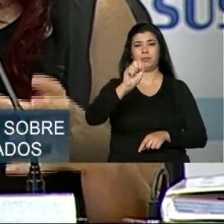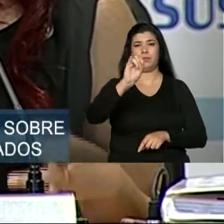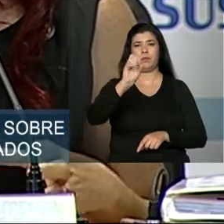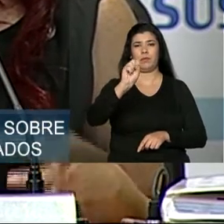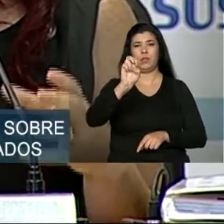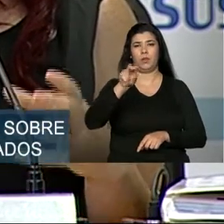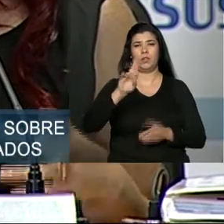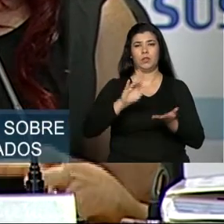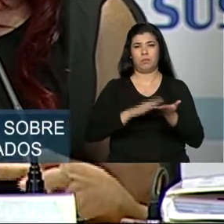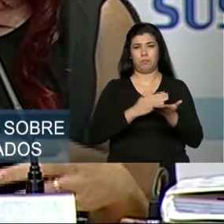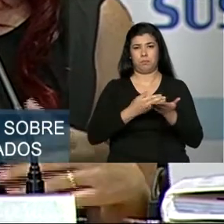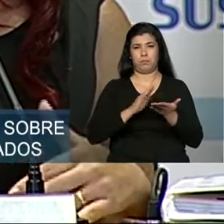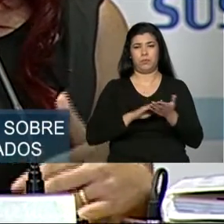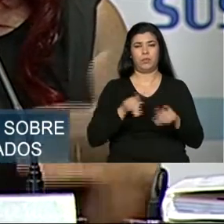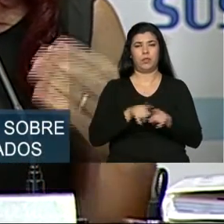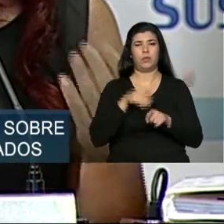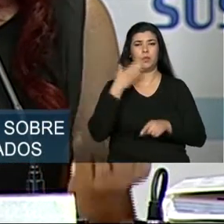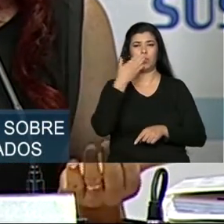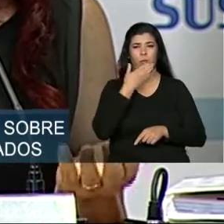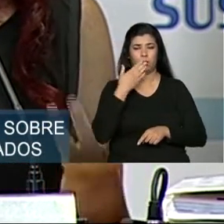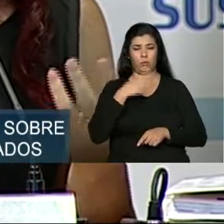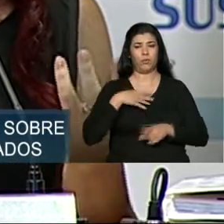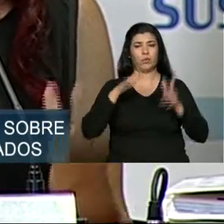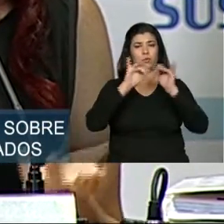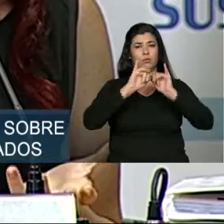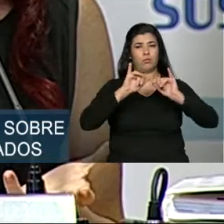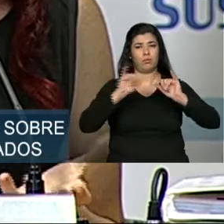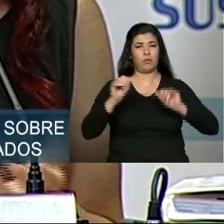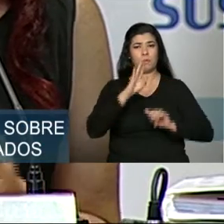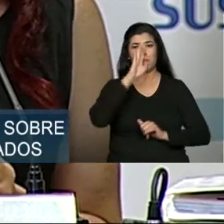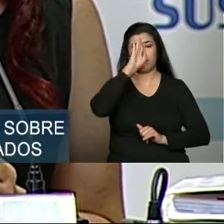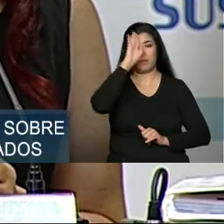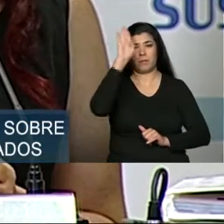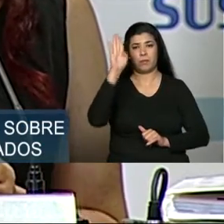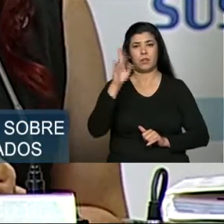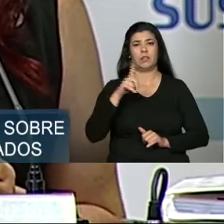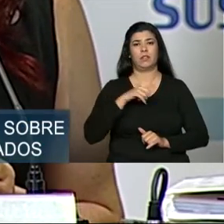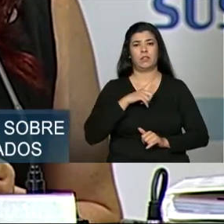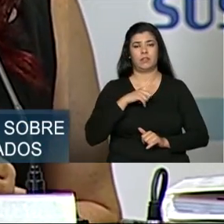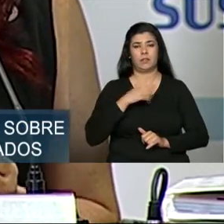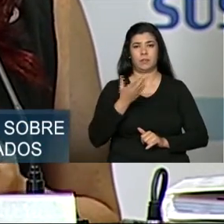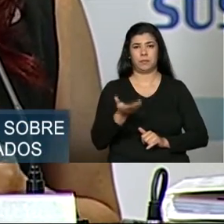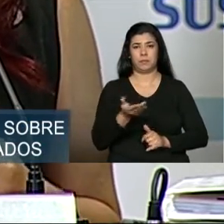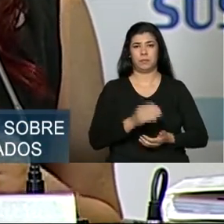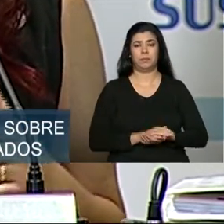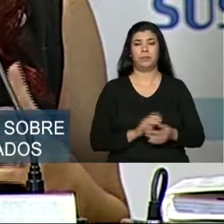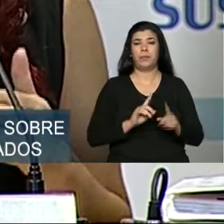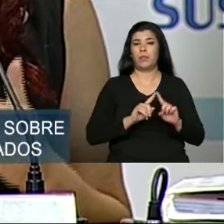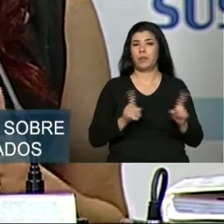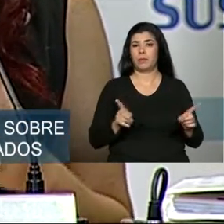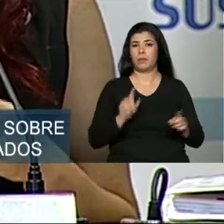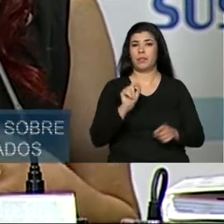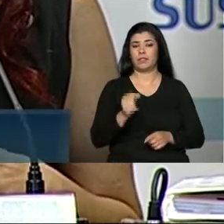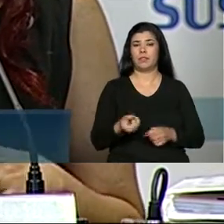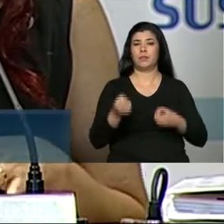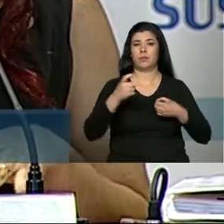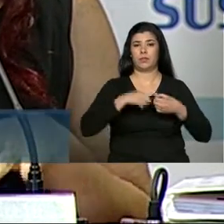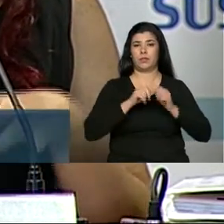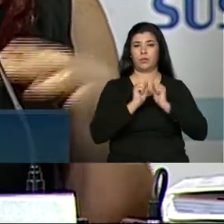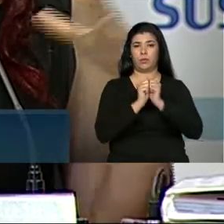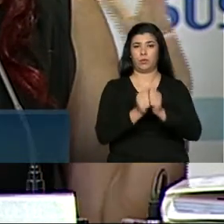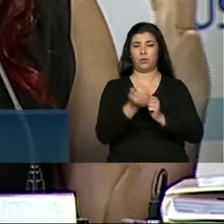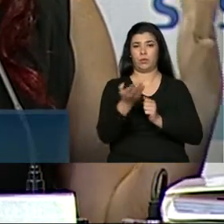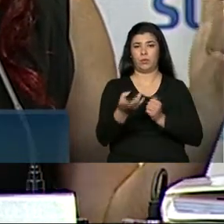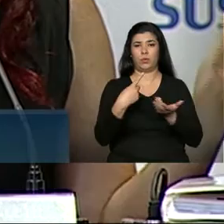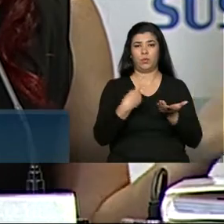principais dados que nós vamos divulgar aqui hoje. No entanto, essa parceria,